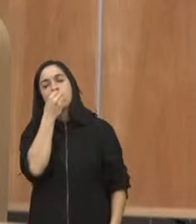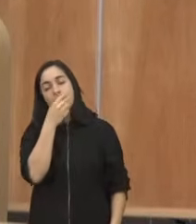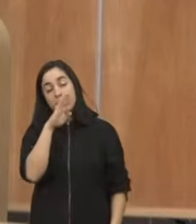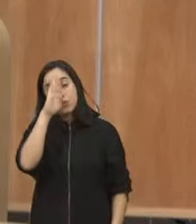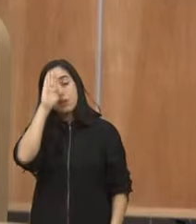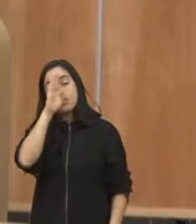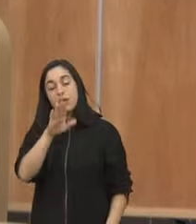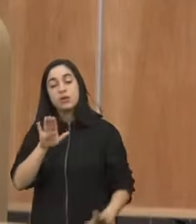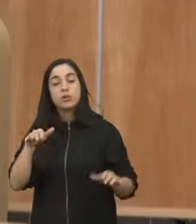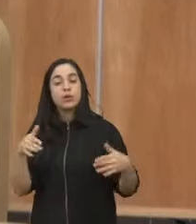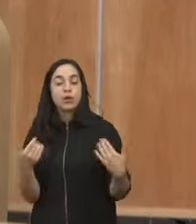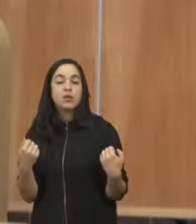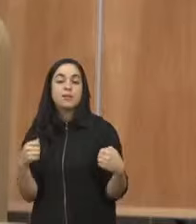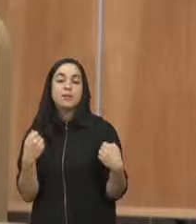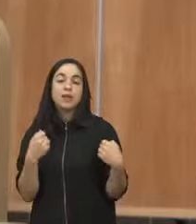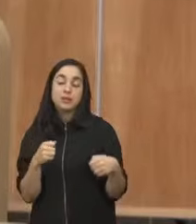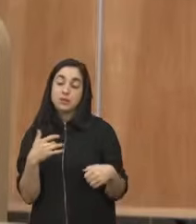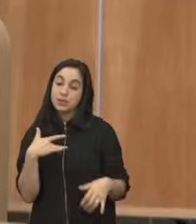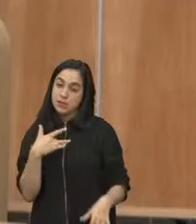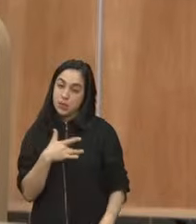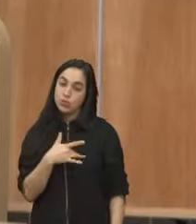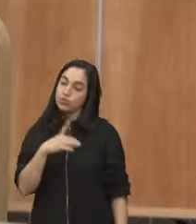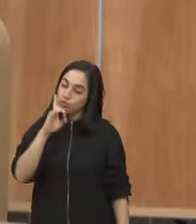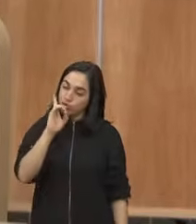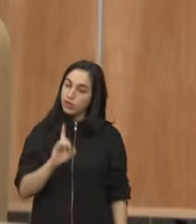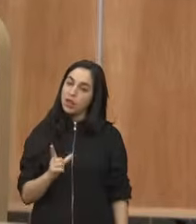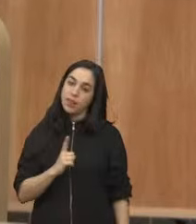quando precisa da saúde, e é um direito